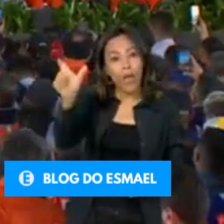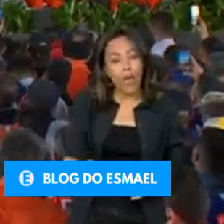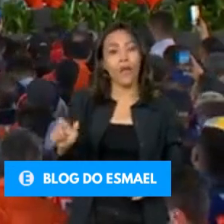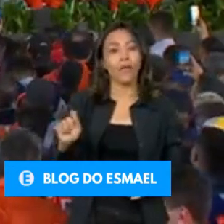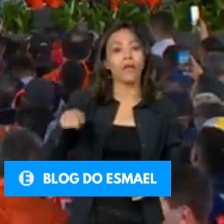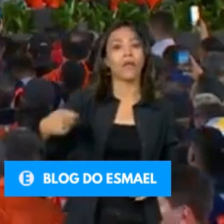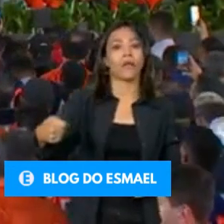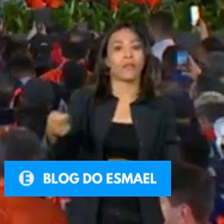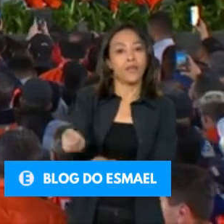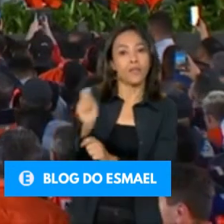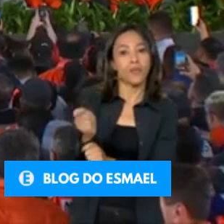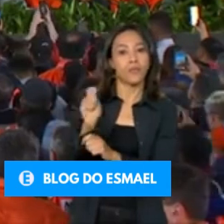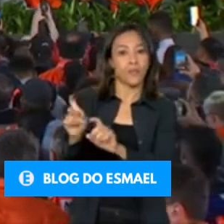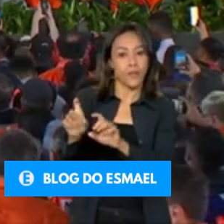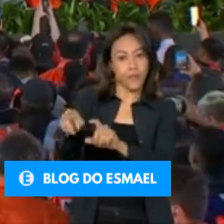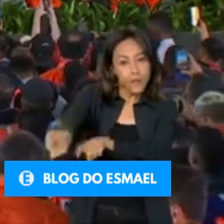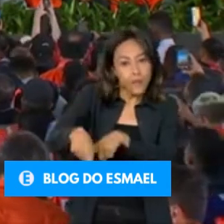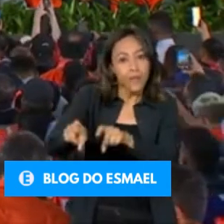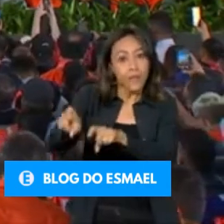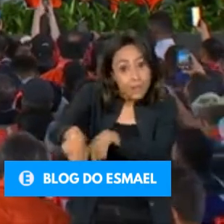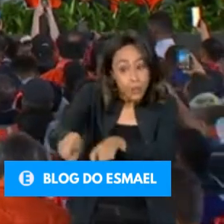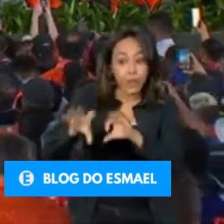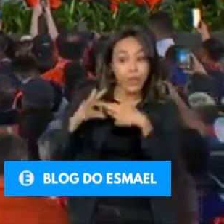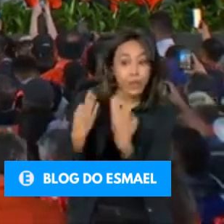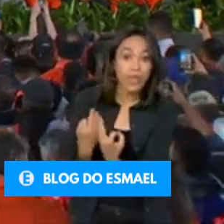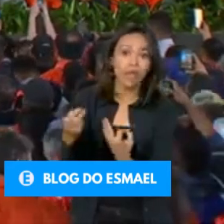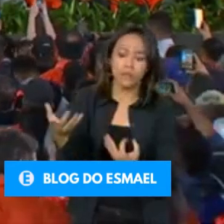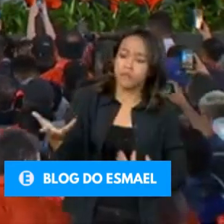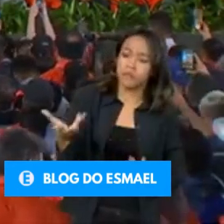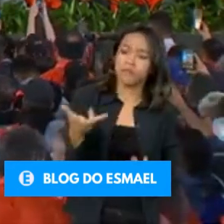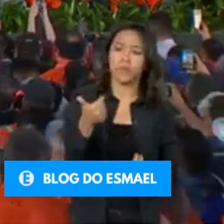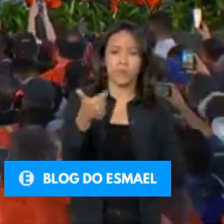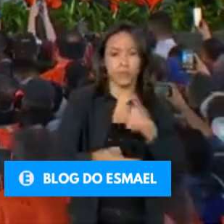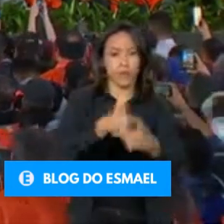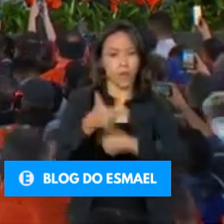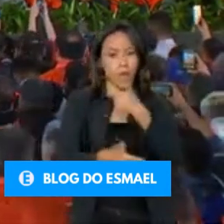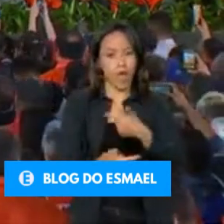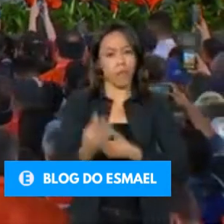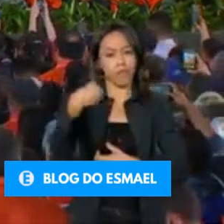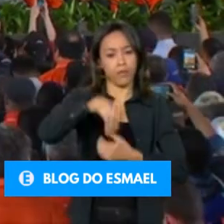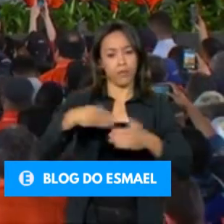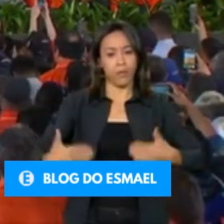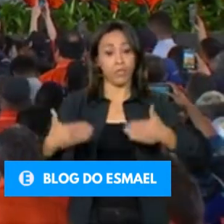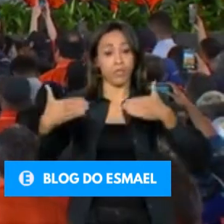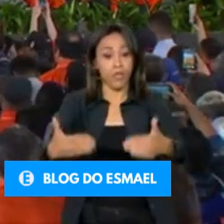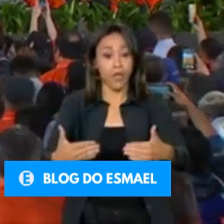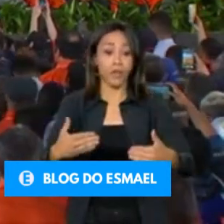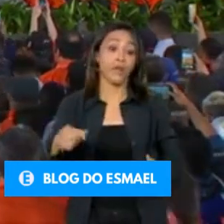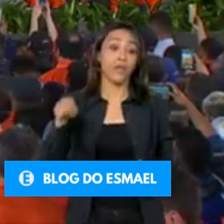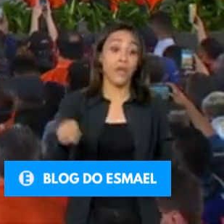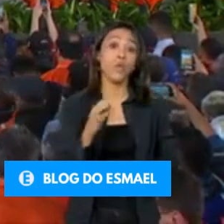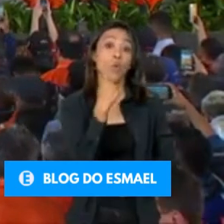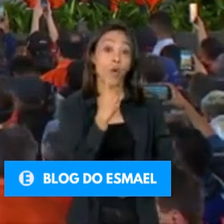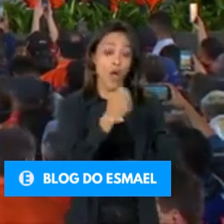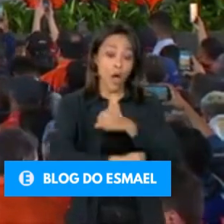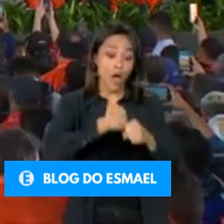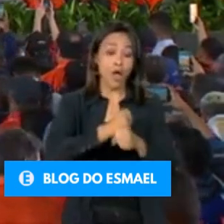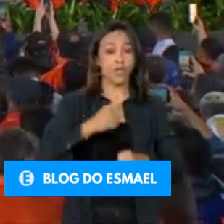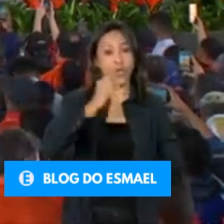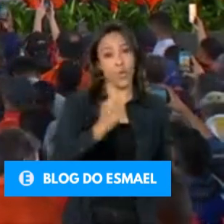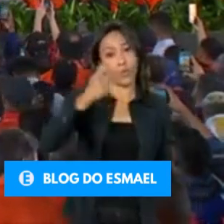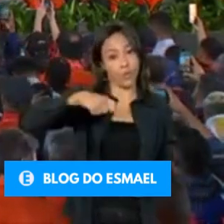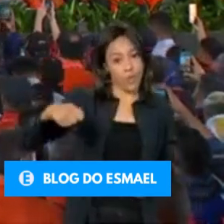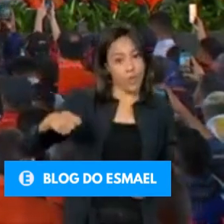da Agricultura Familiar, que tem feito um trabalho extraordinário no Ministério, e eu espero que apenas com 1 ano e 8 meses,